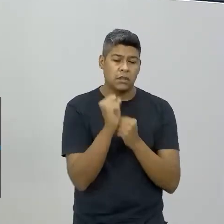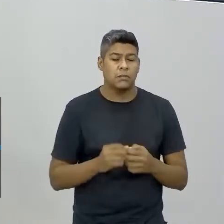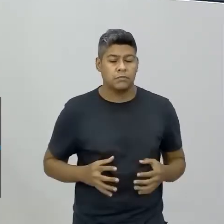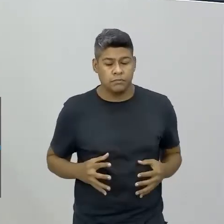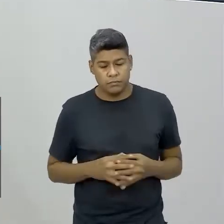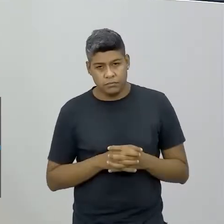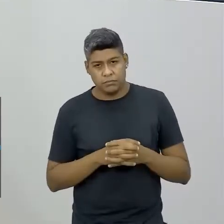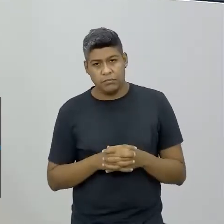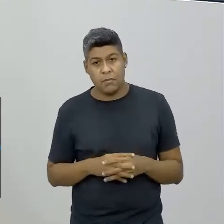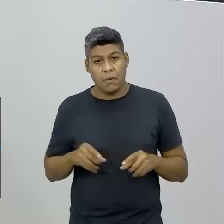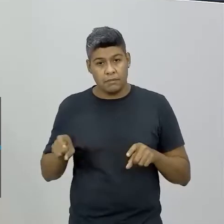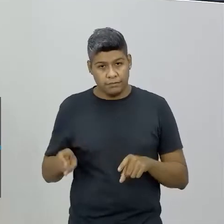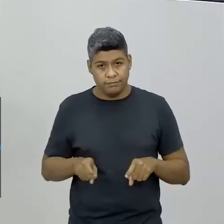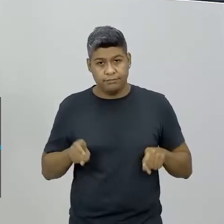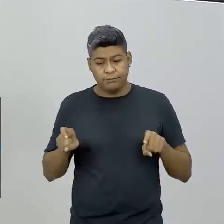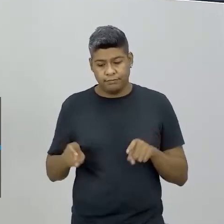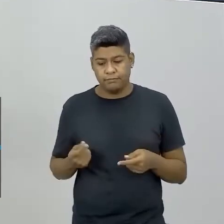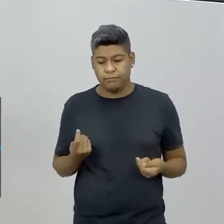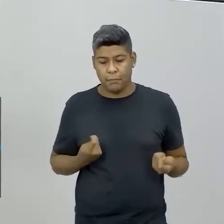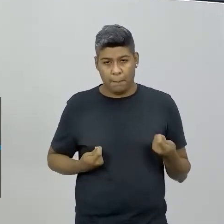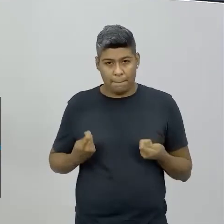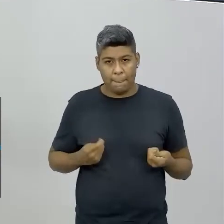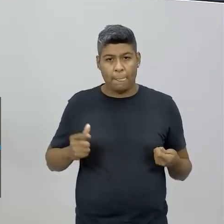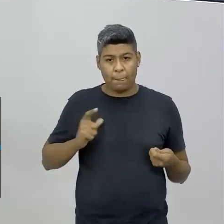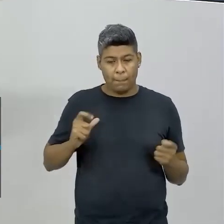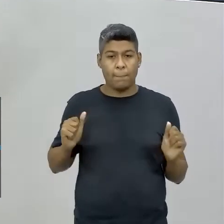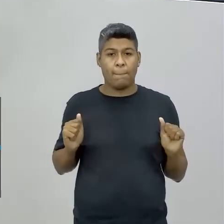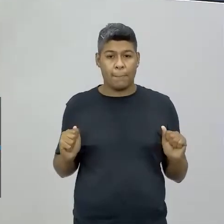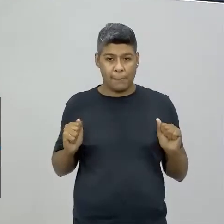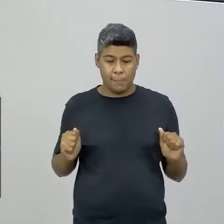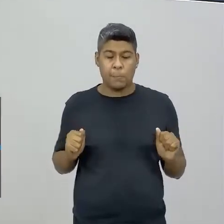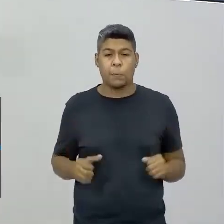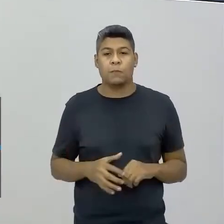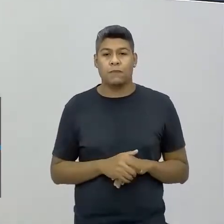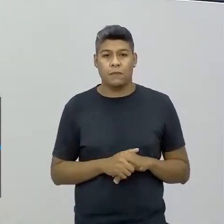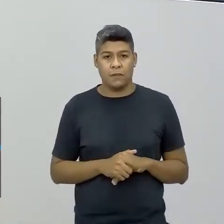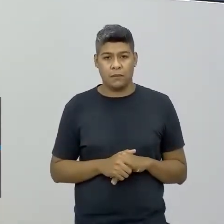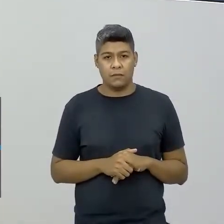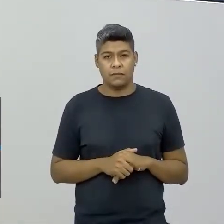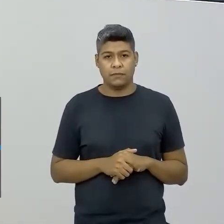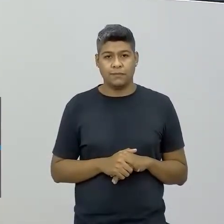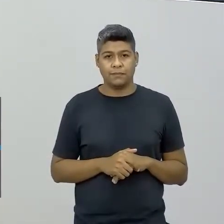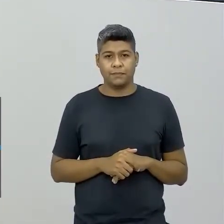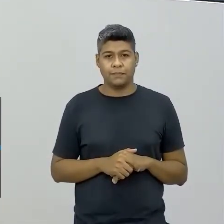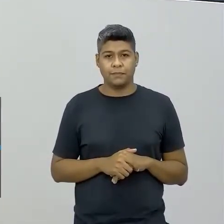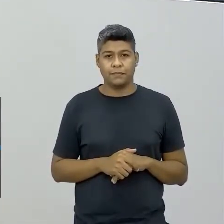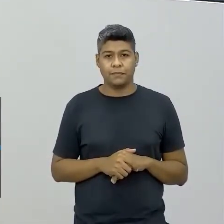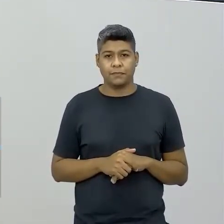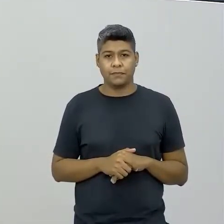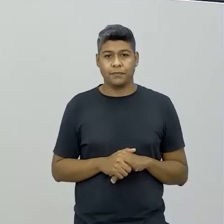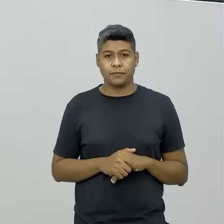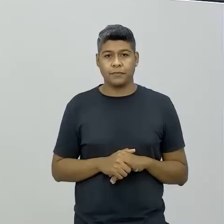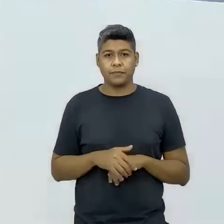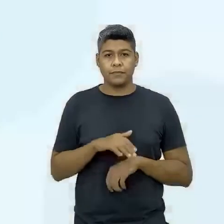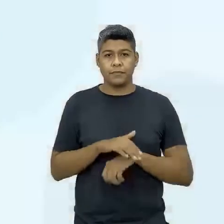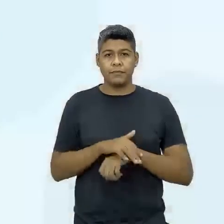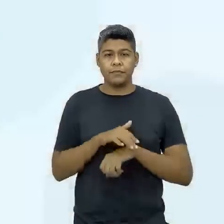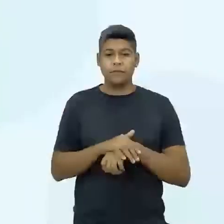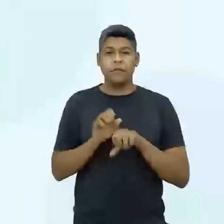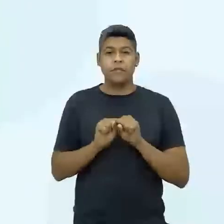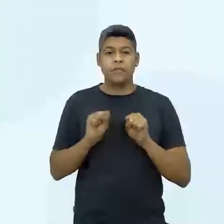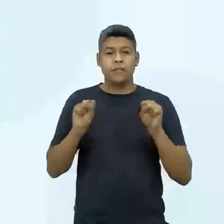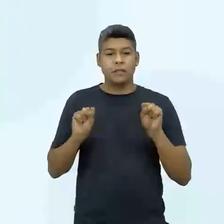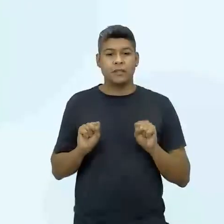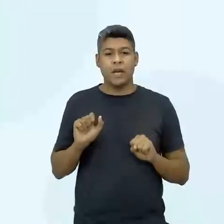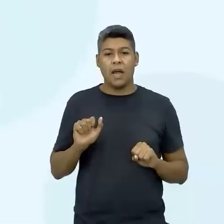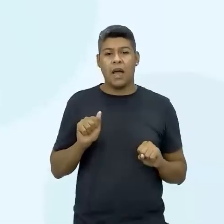do agronegócio, né? Então tem essas possibilidades. Continuando, ó. Essa região é chamada de Sistema